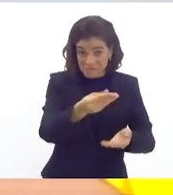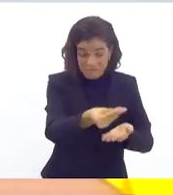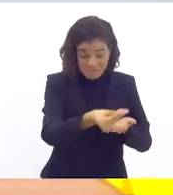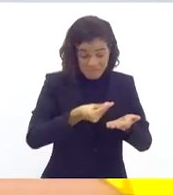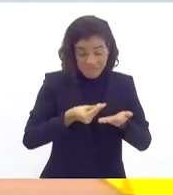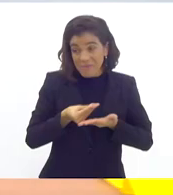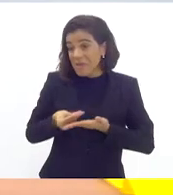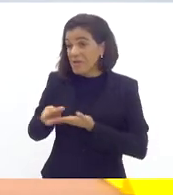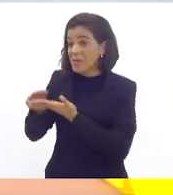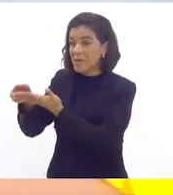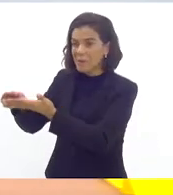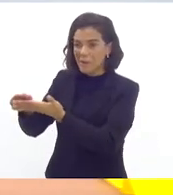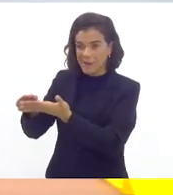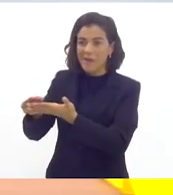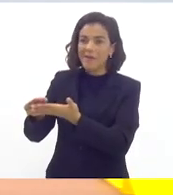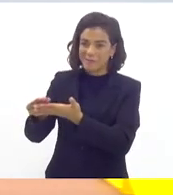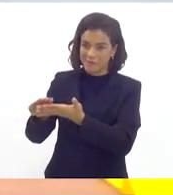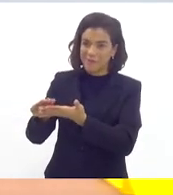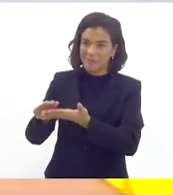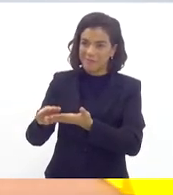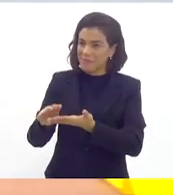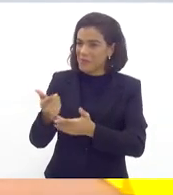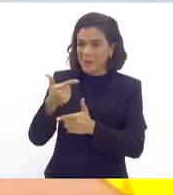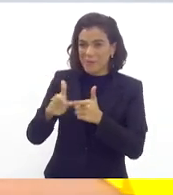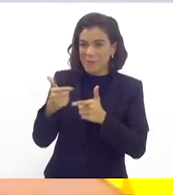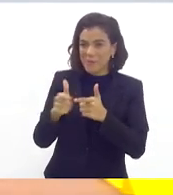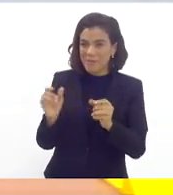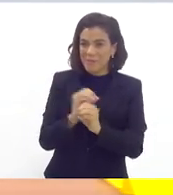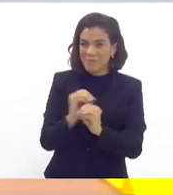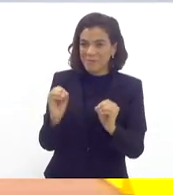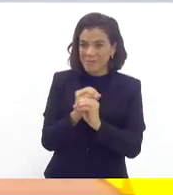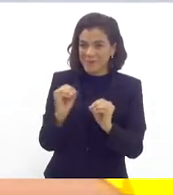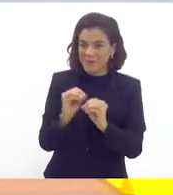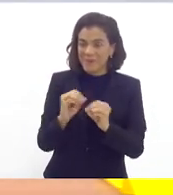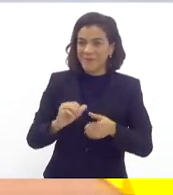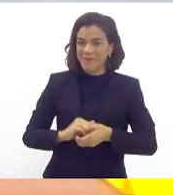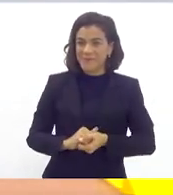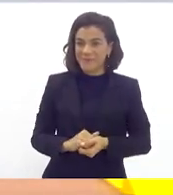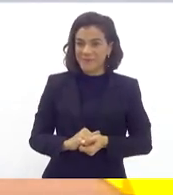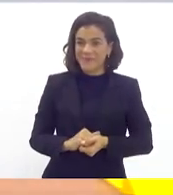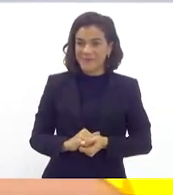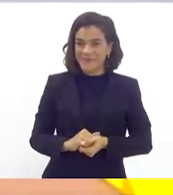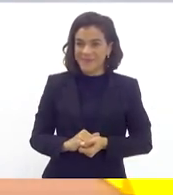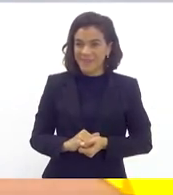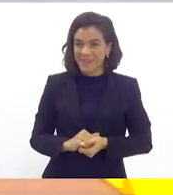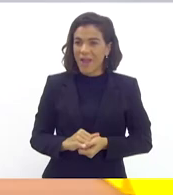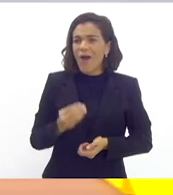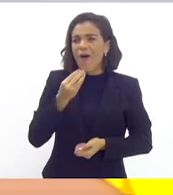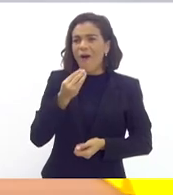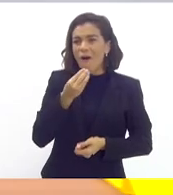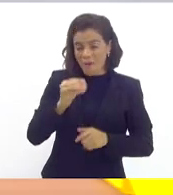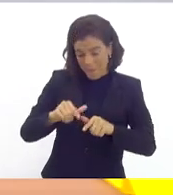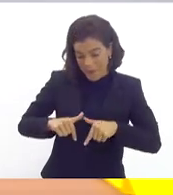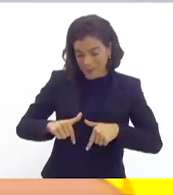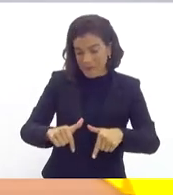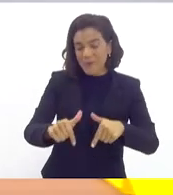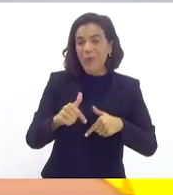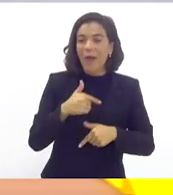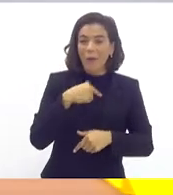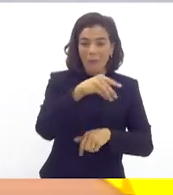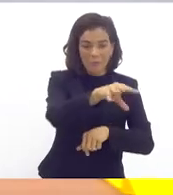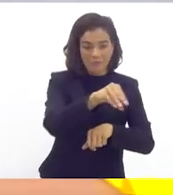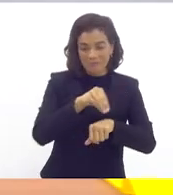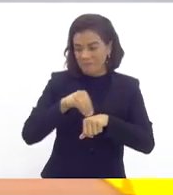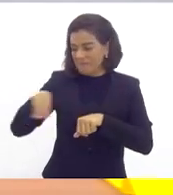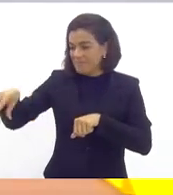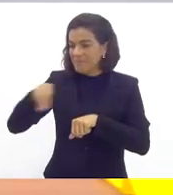texto, eu levo para o secretário do Tesouro, deixo com ele, não tem problema, se eu posso fazer. Claro, eu posso atuar como mensageiro, mas não